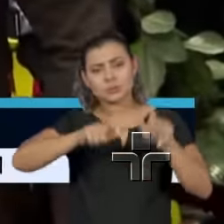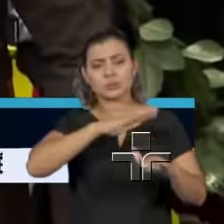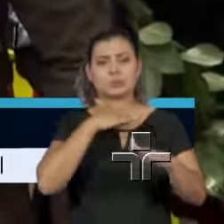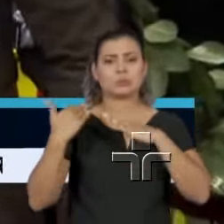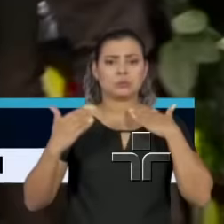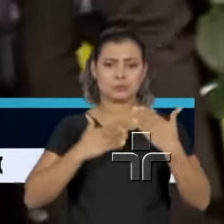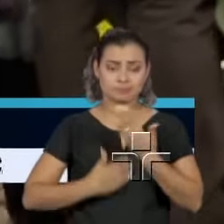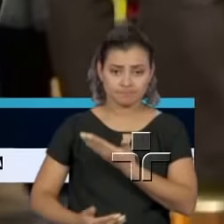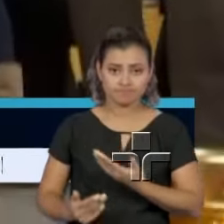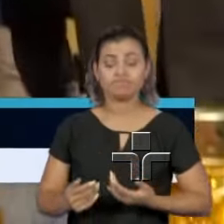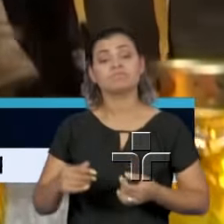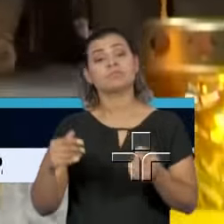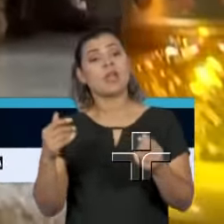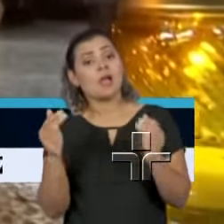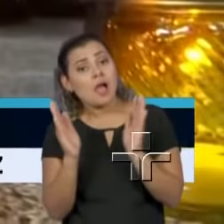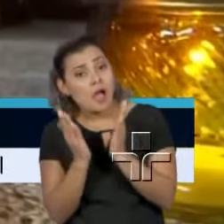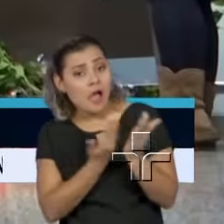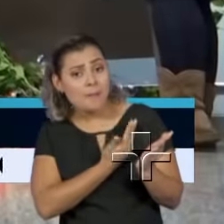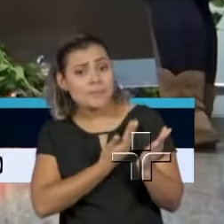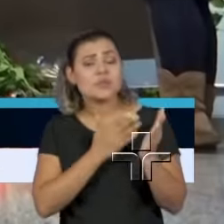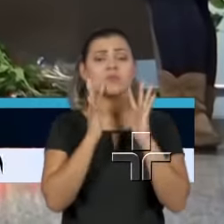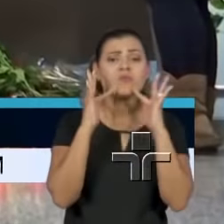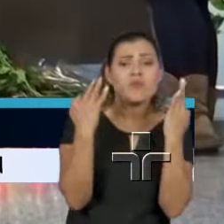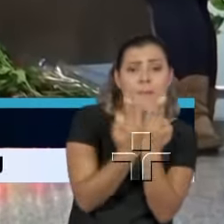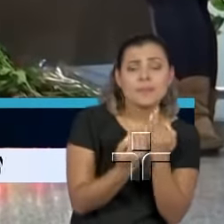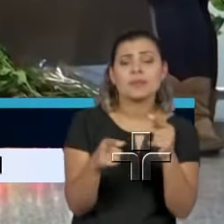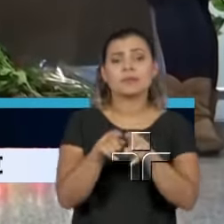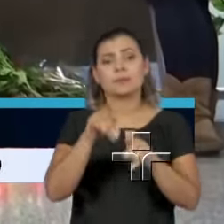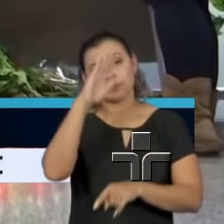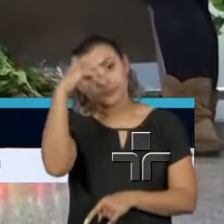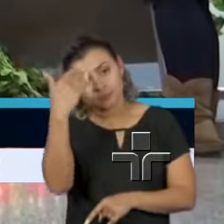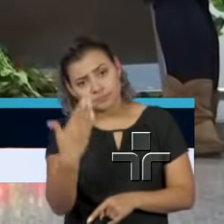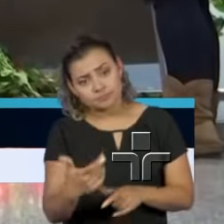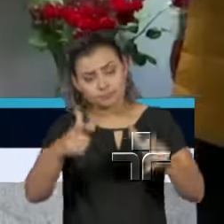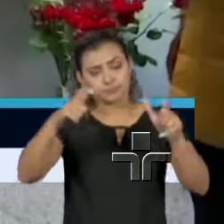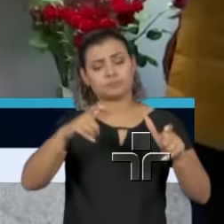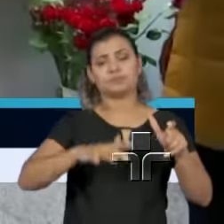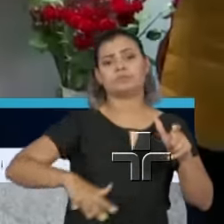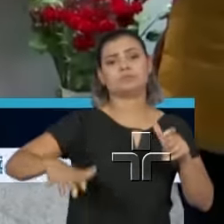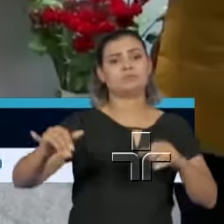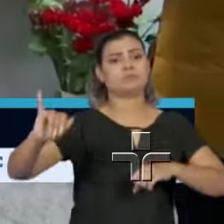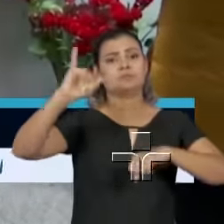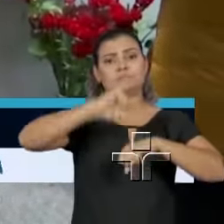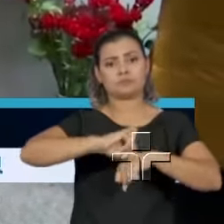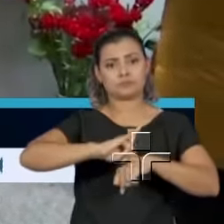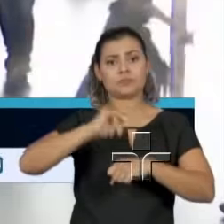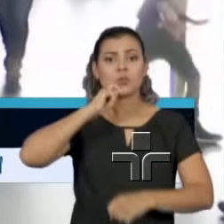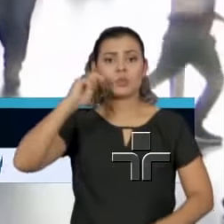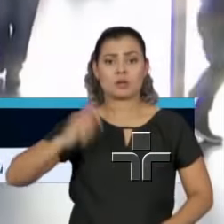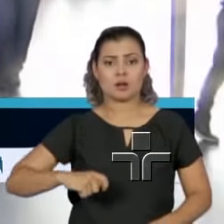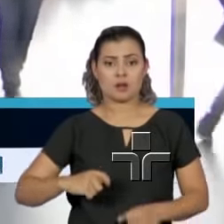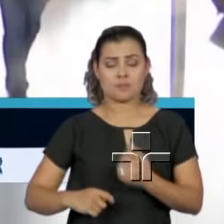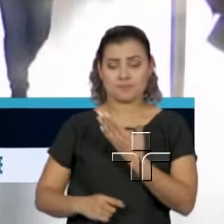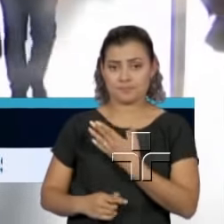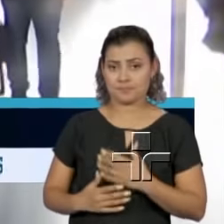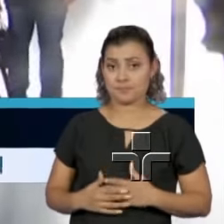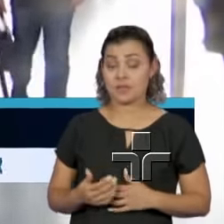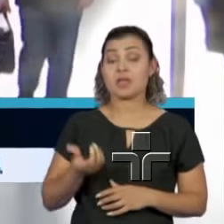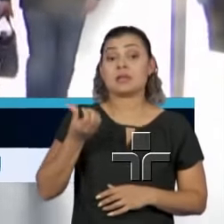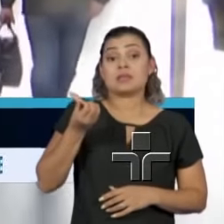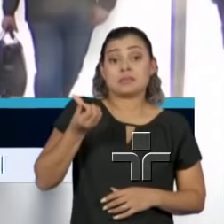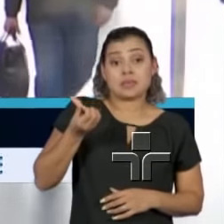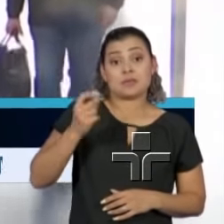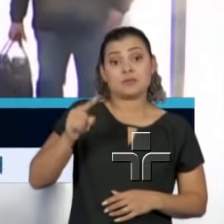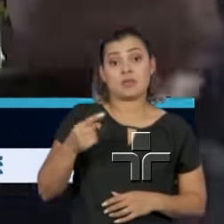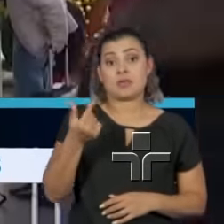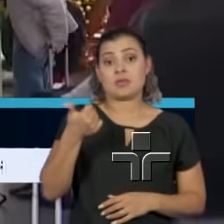voo. Parentes e amigos improvisaram um memorial no saguão do aeroporto da capital ucraniana. Às 6h10 da manhã,